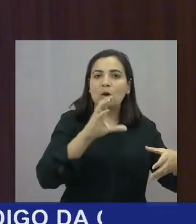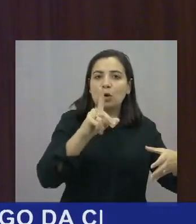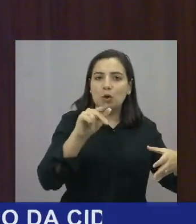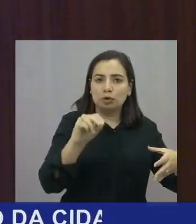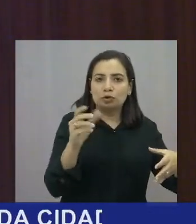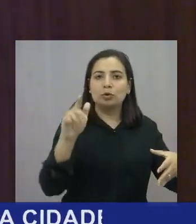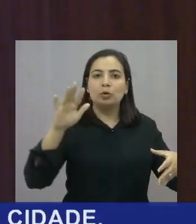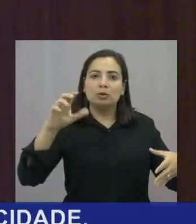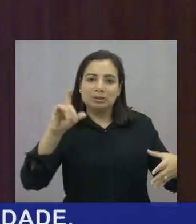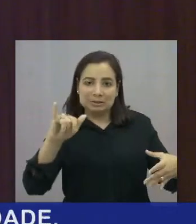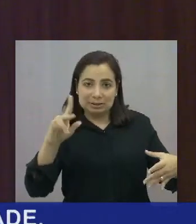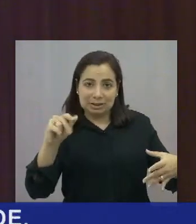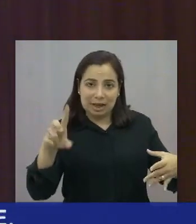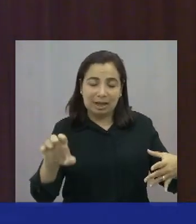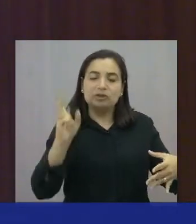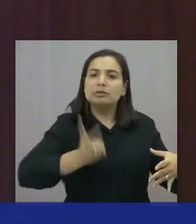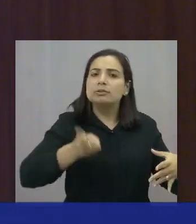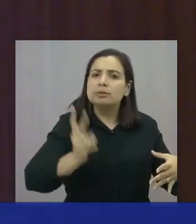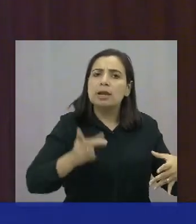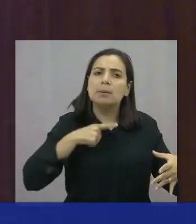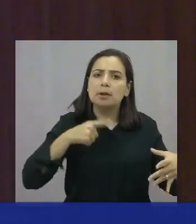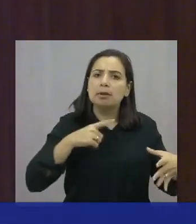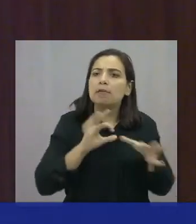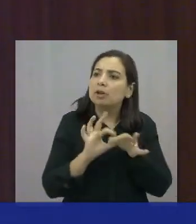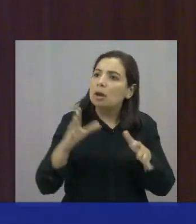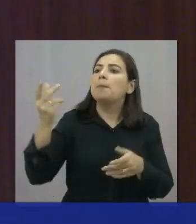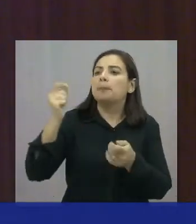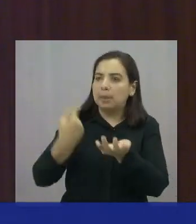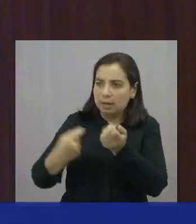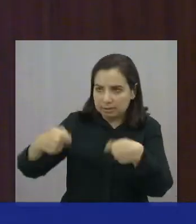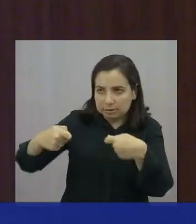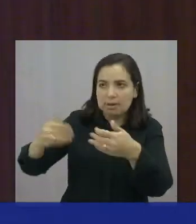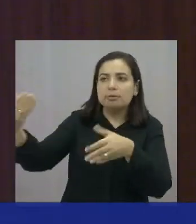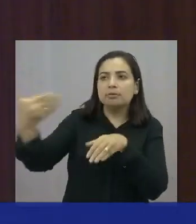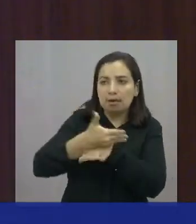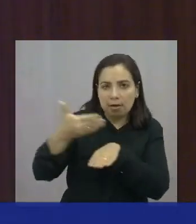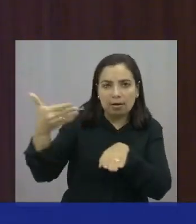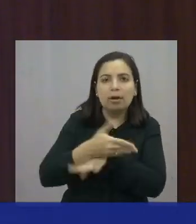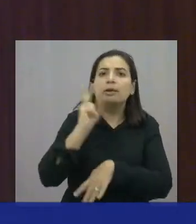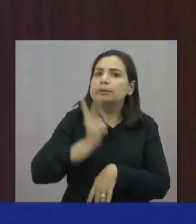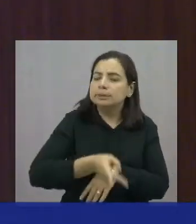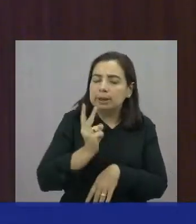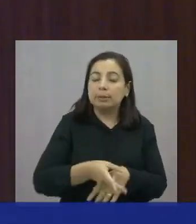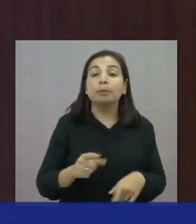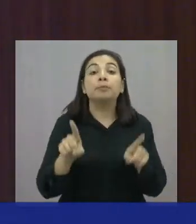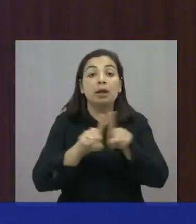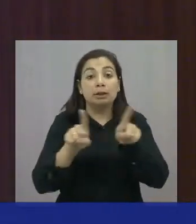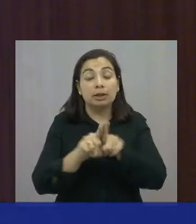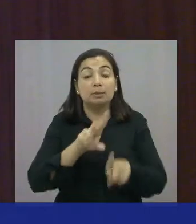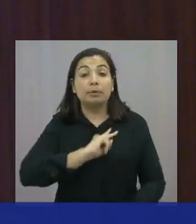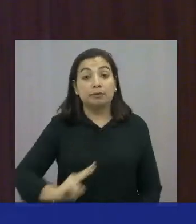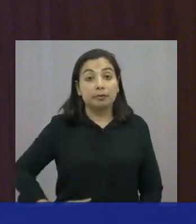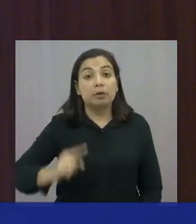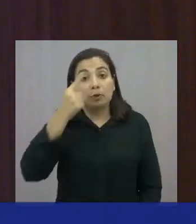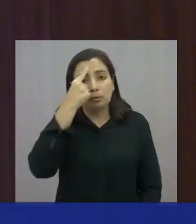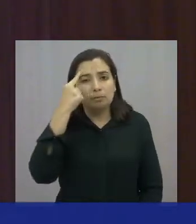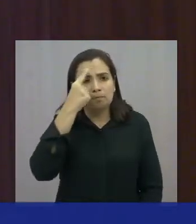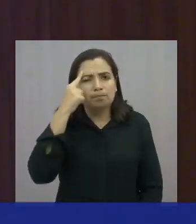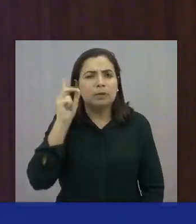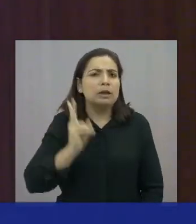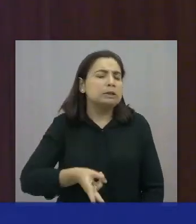sempre fez questão da nossa presença nas reuniões. Vereador Renan Colares, sempre